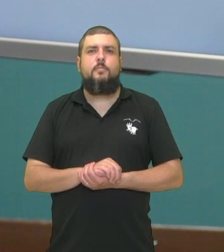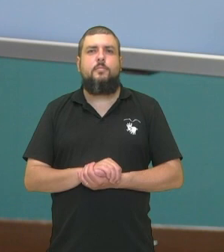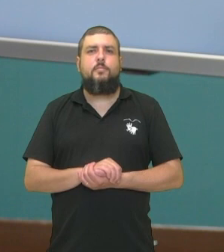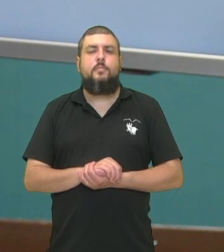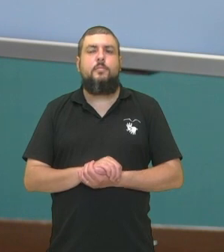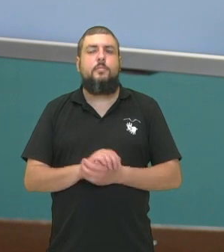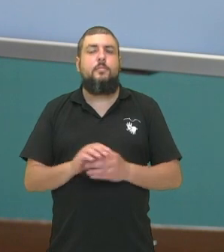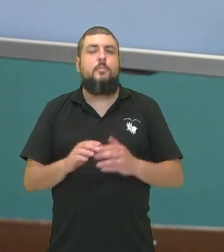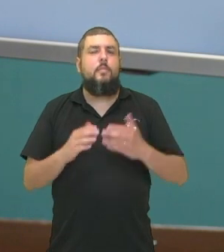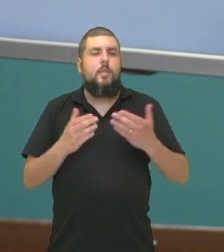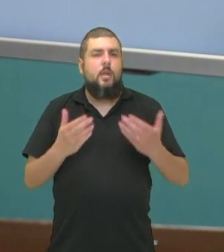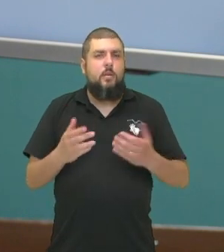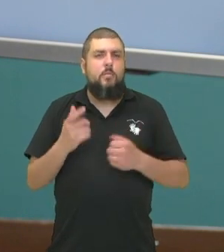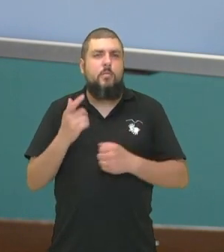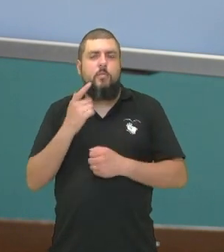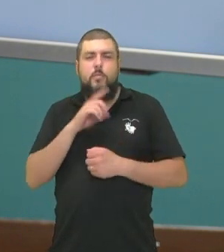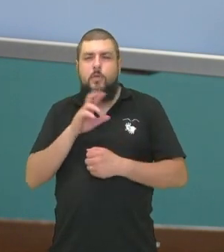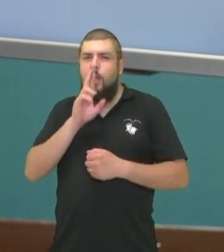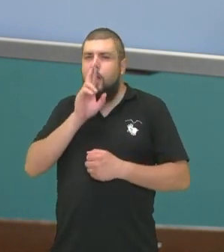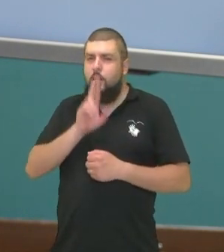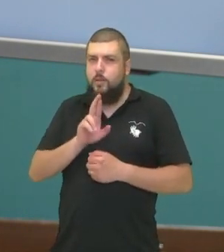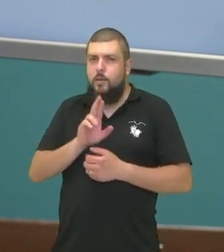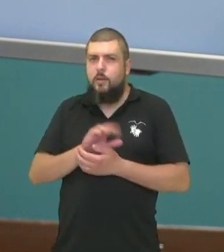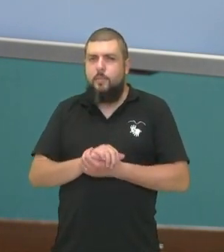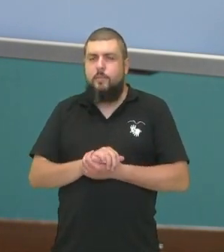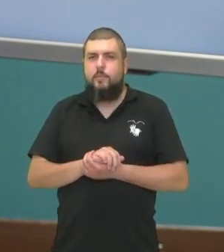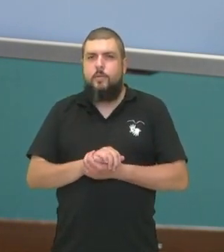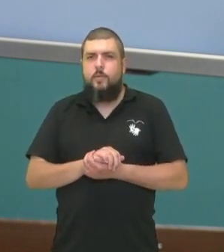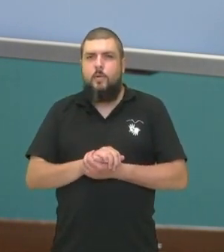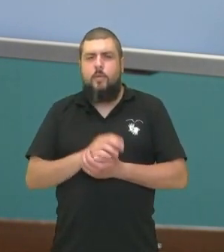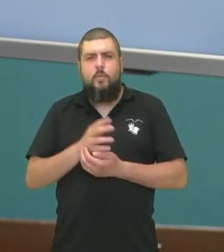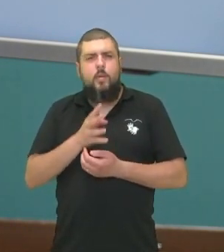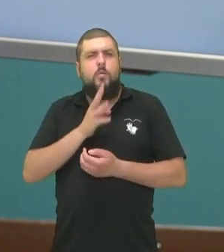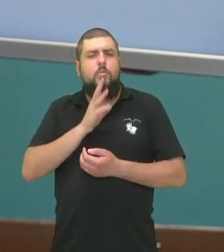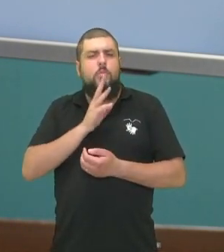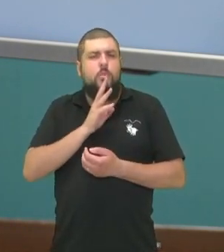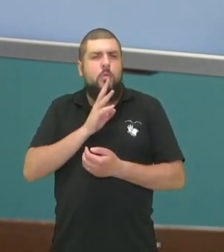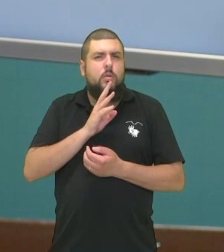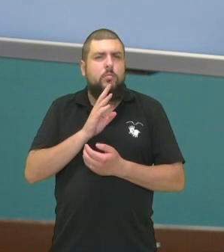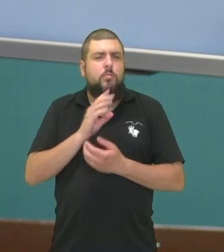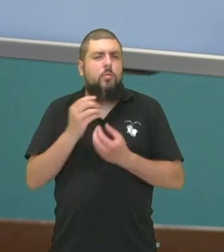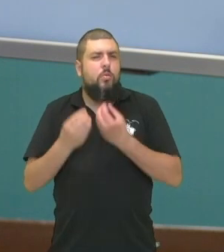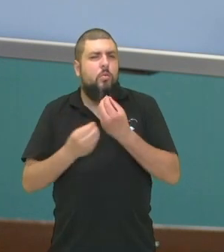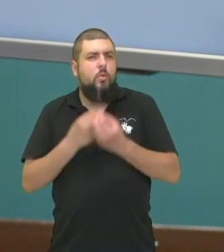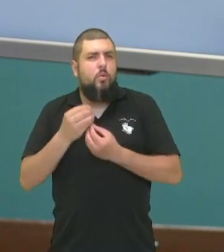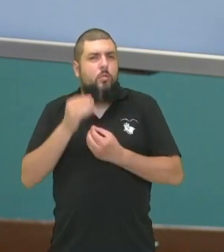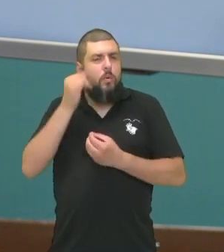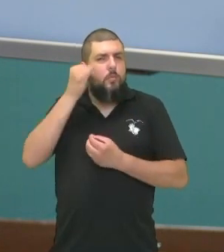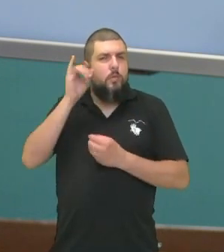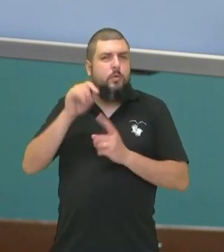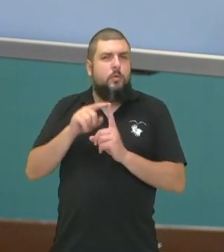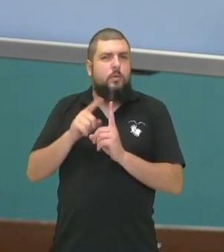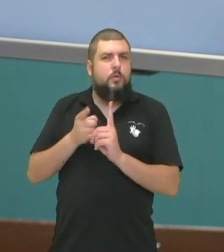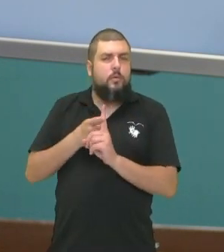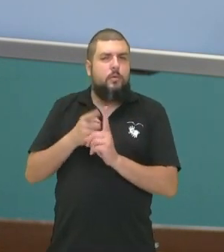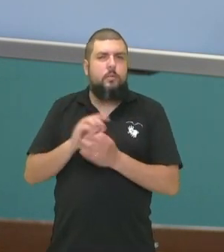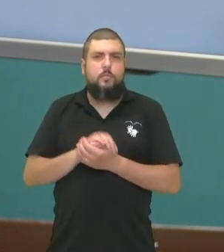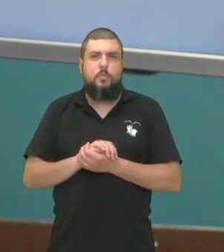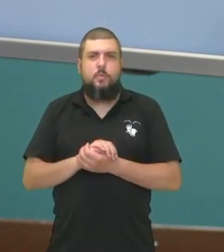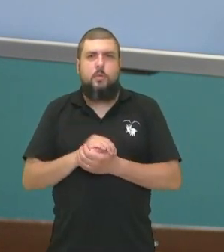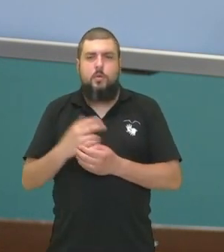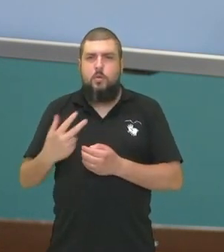Então, pessoal, conseguiram responder a pergunta? Conhece algum método anticoncepcional cirúrgico que é realizado no